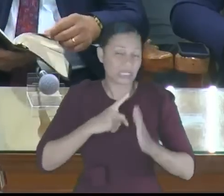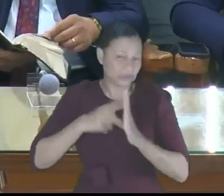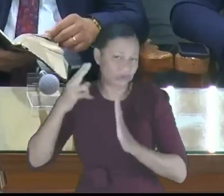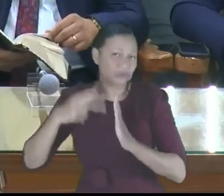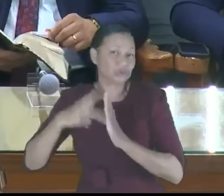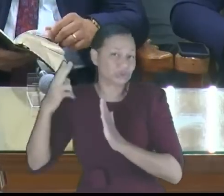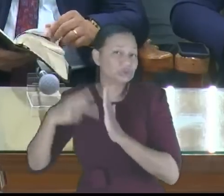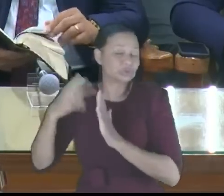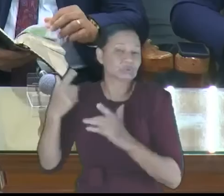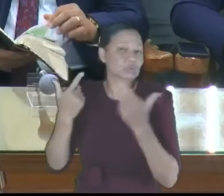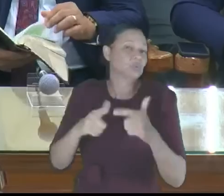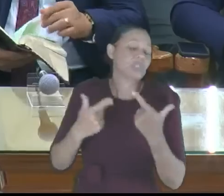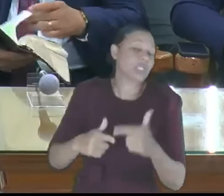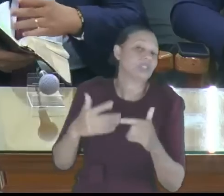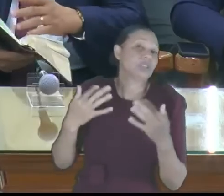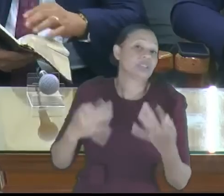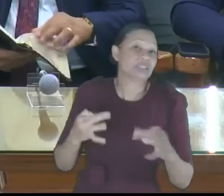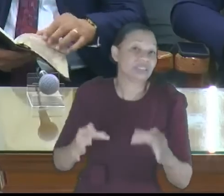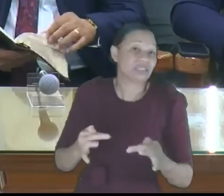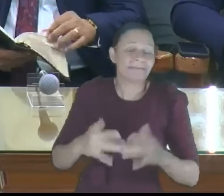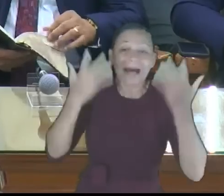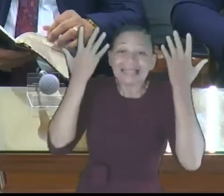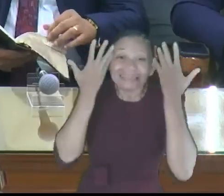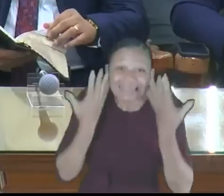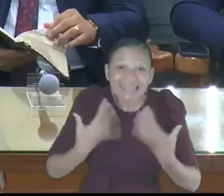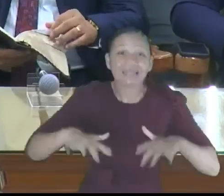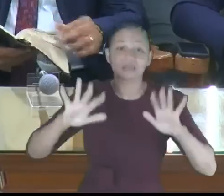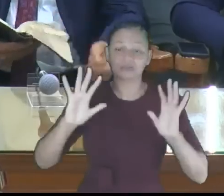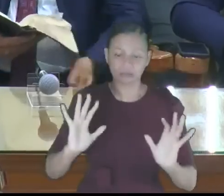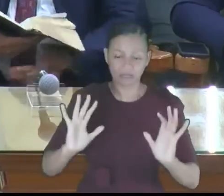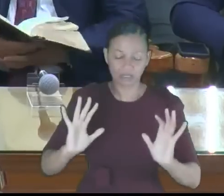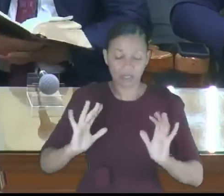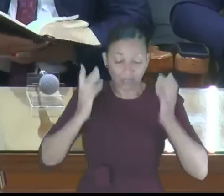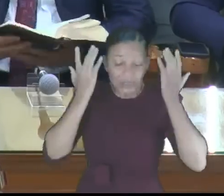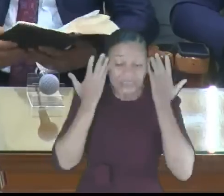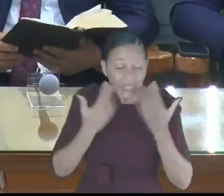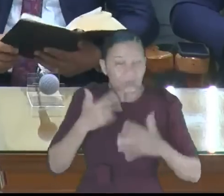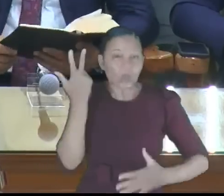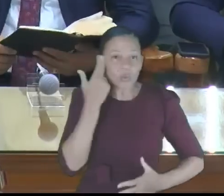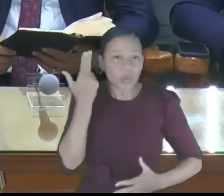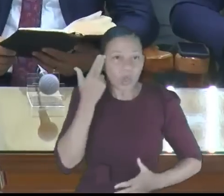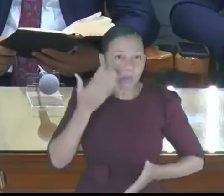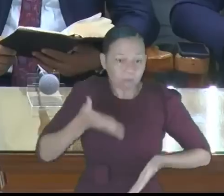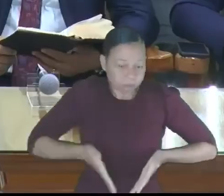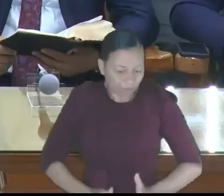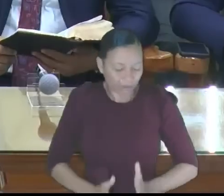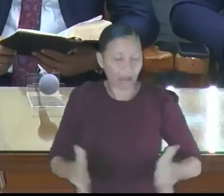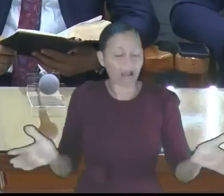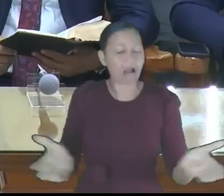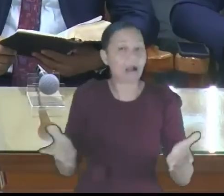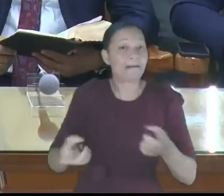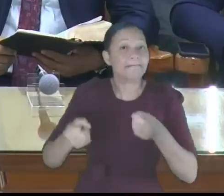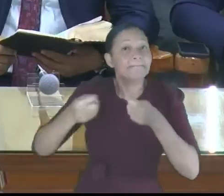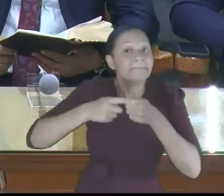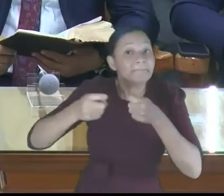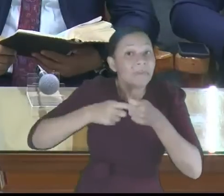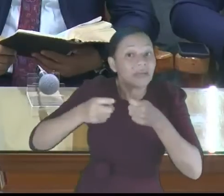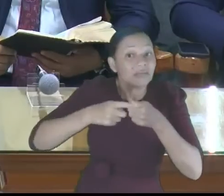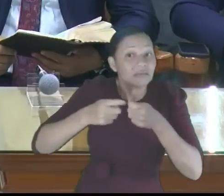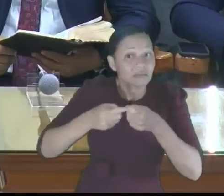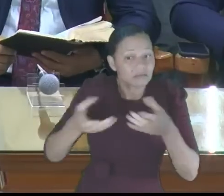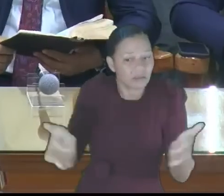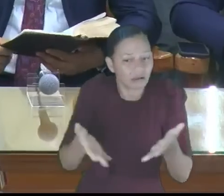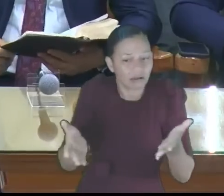mulher dá a luz sem dores. Mas, naturalmente, não dá a luz sem dores. E, por sinal, a medicina moderna está tentando